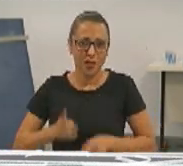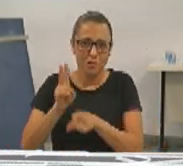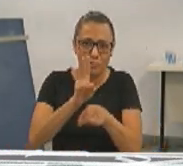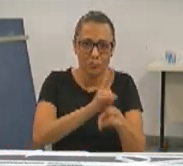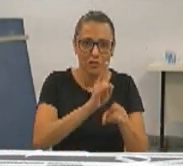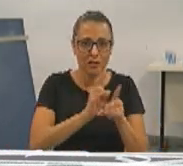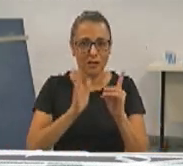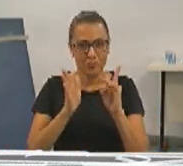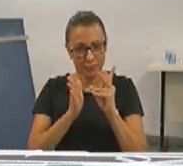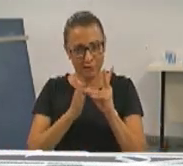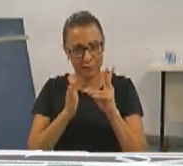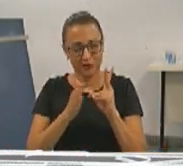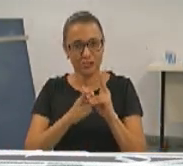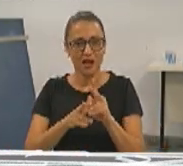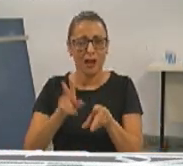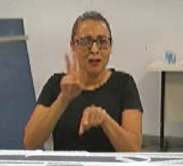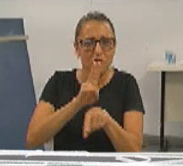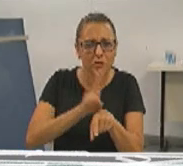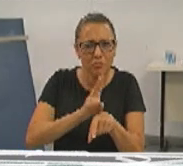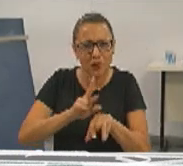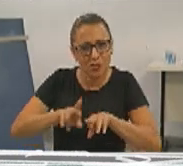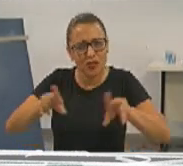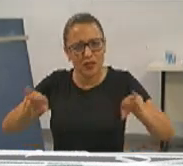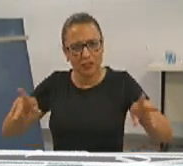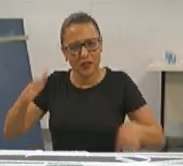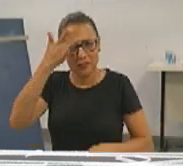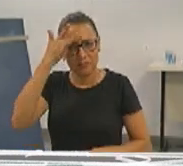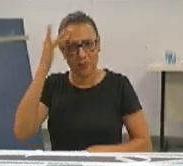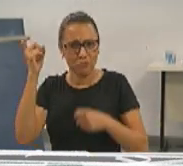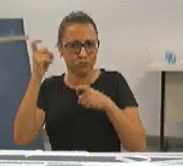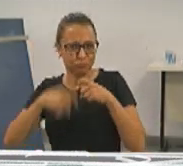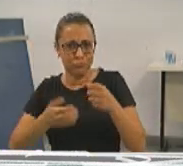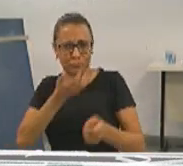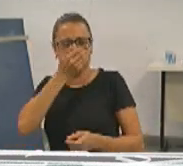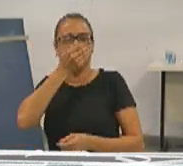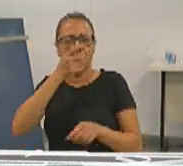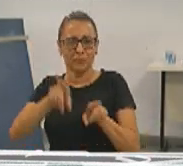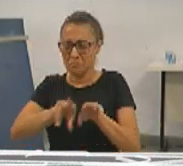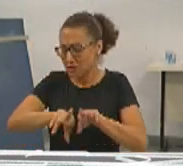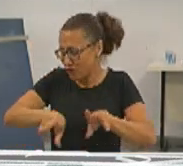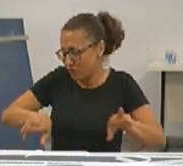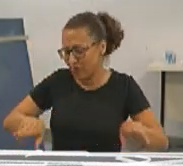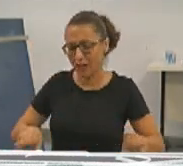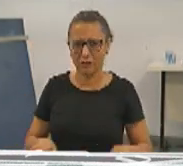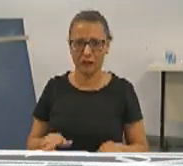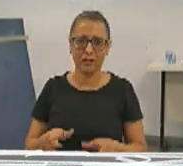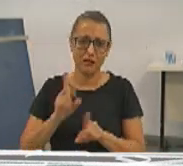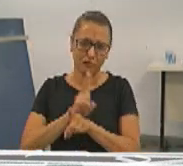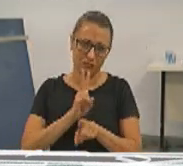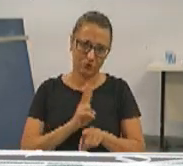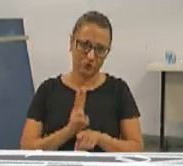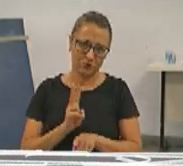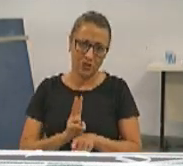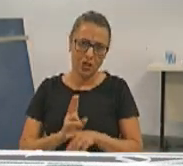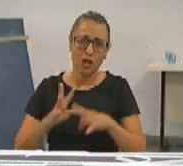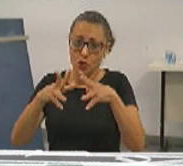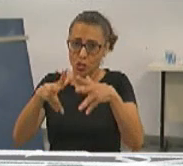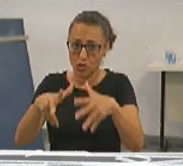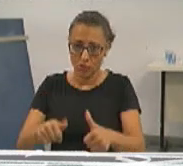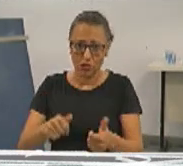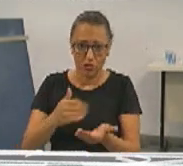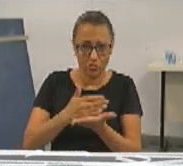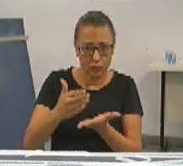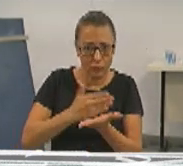indígenas, da atenção diferenciada às vítimas de violência sexual, enfim, de todas as iniciativas pelas